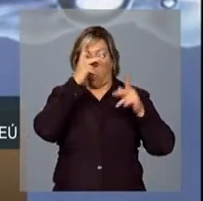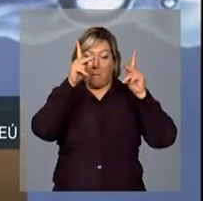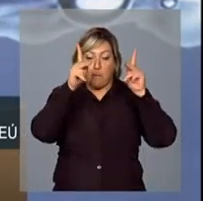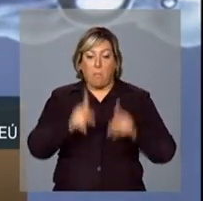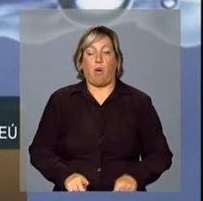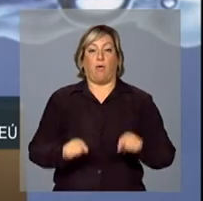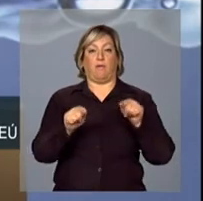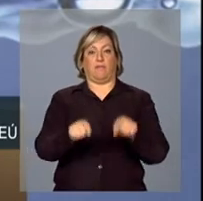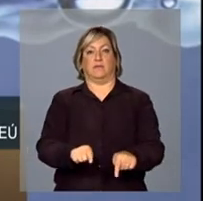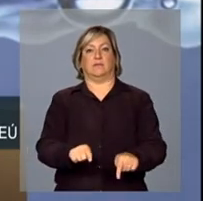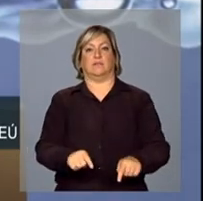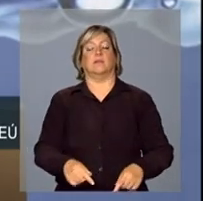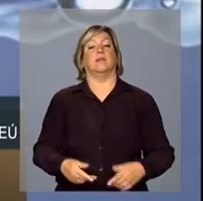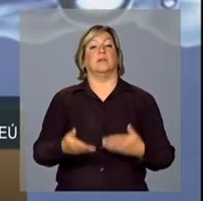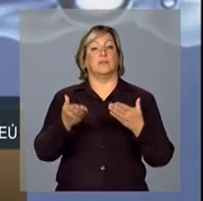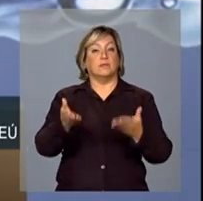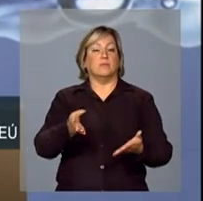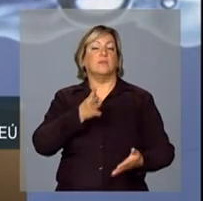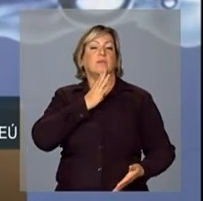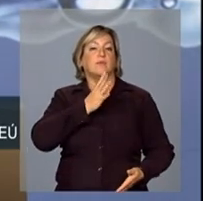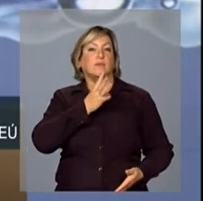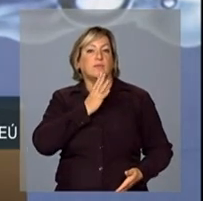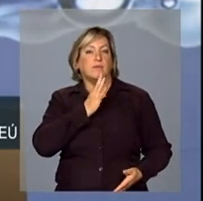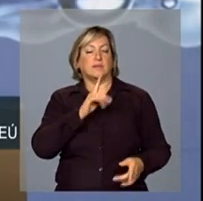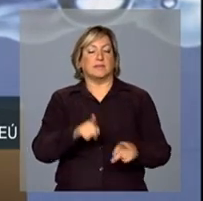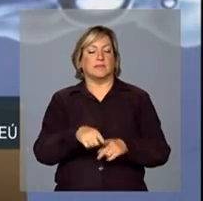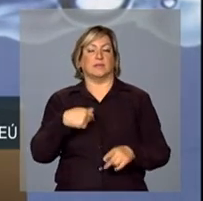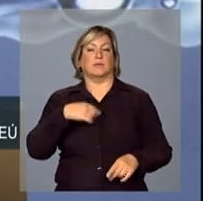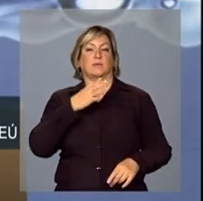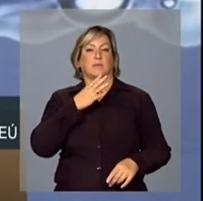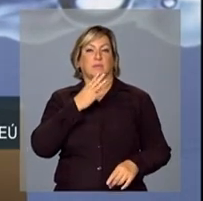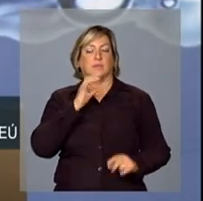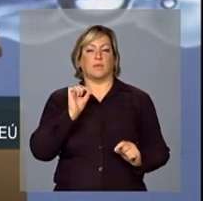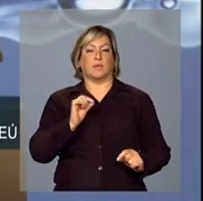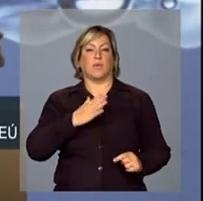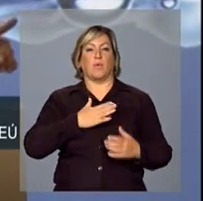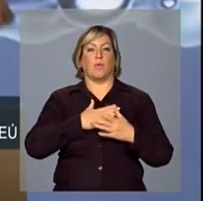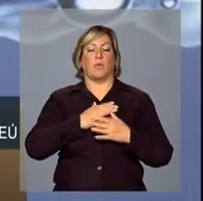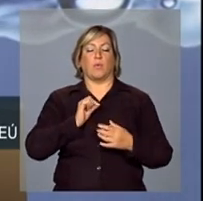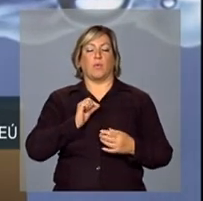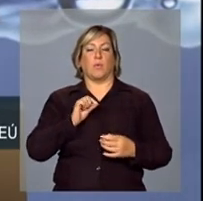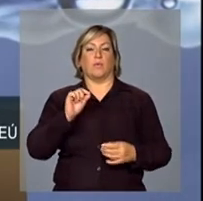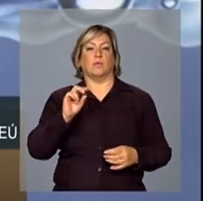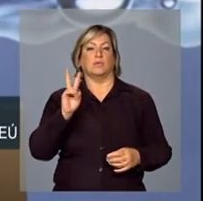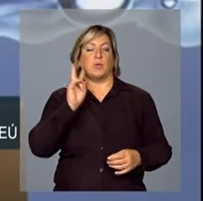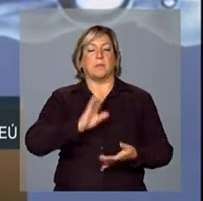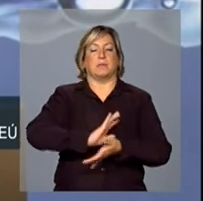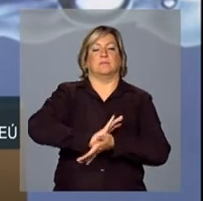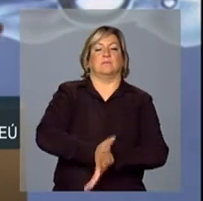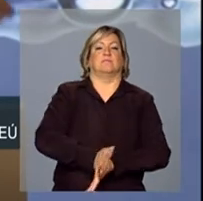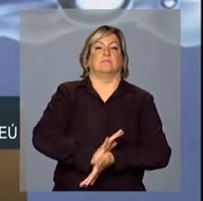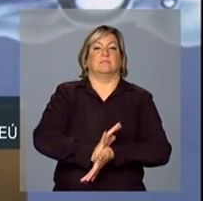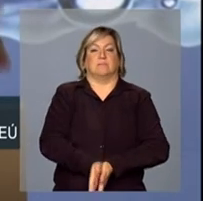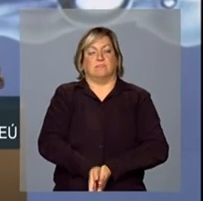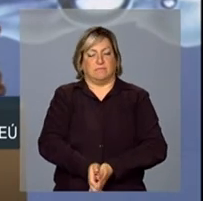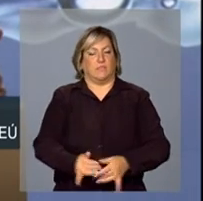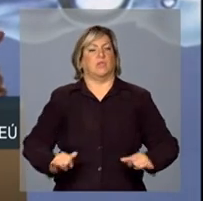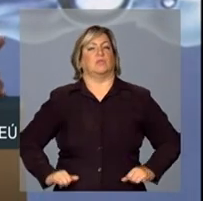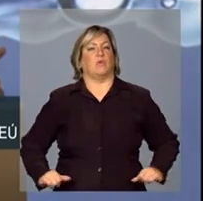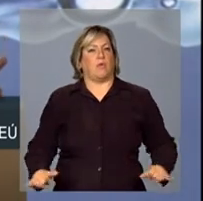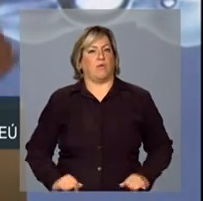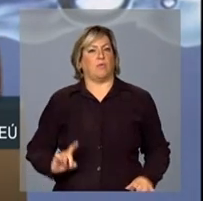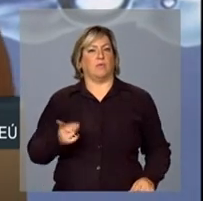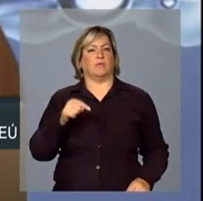e conhece, e eu conheço de perto, o gosto, o fel da discriminação, da